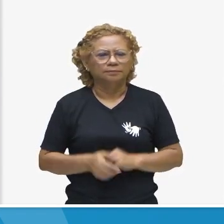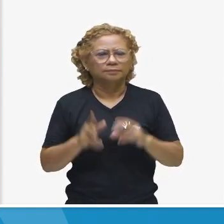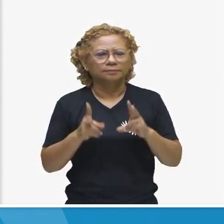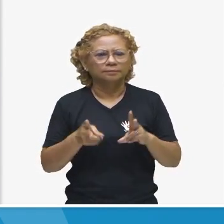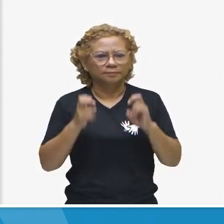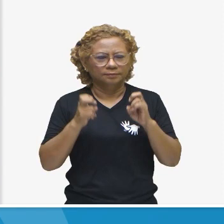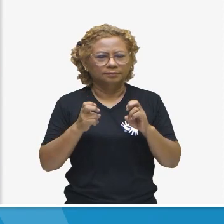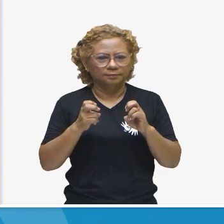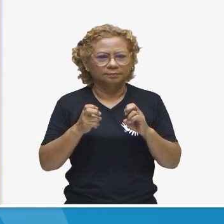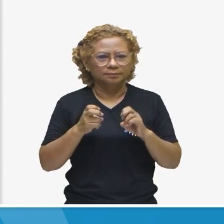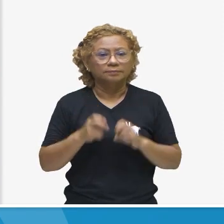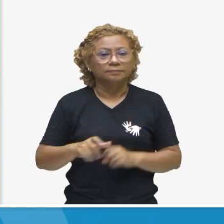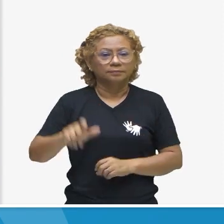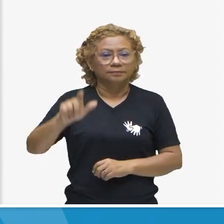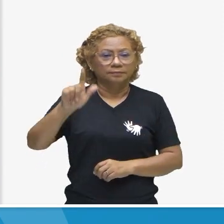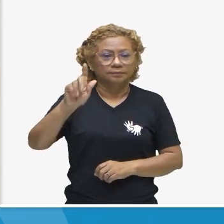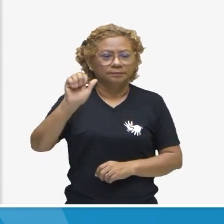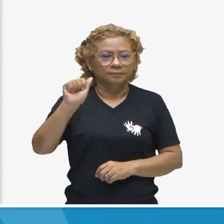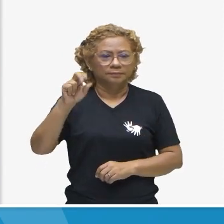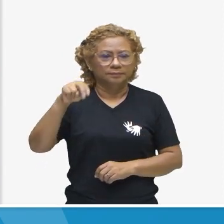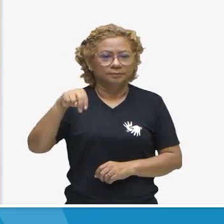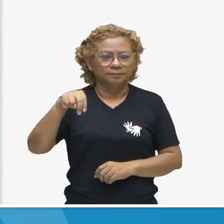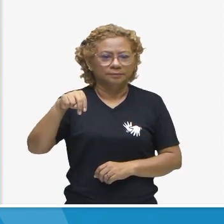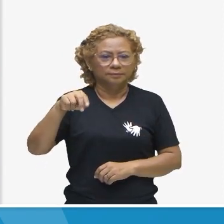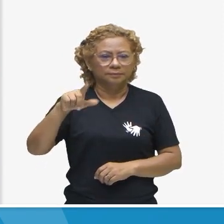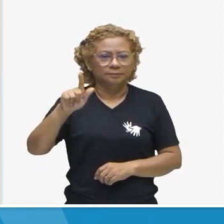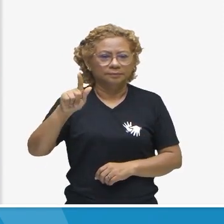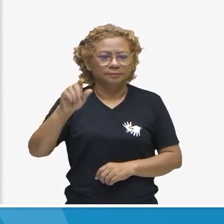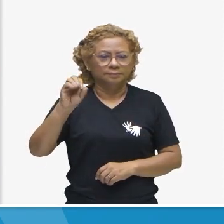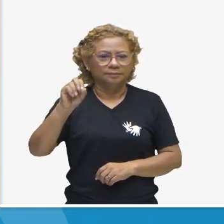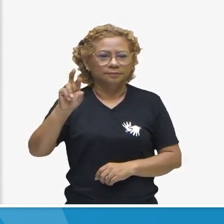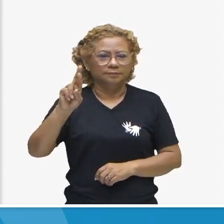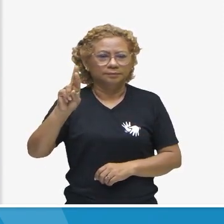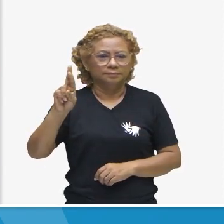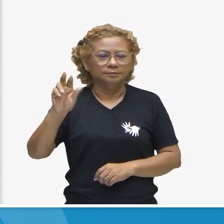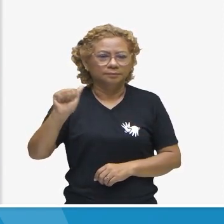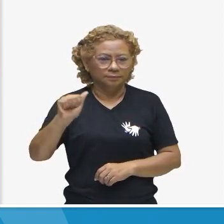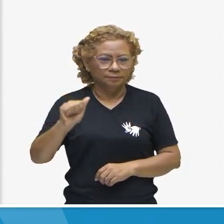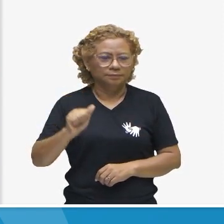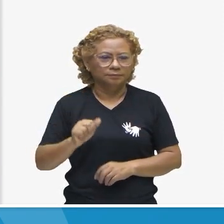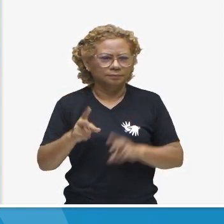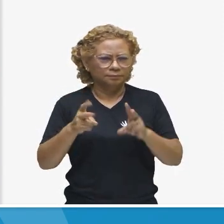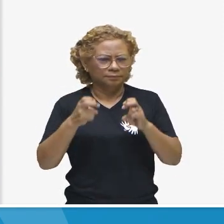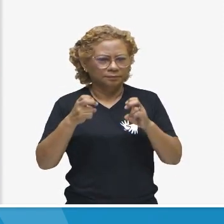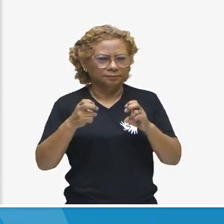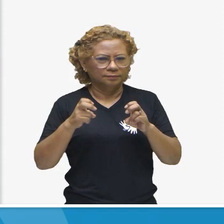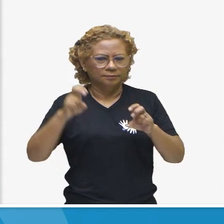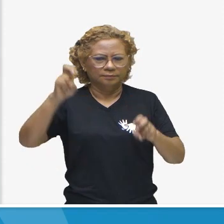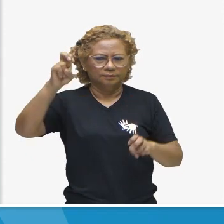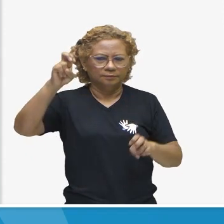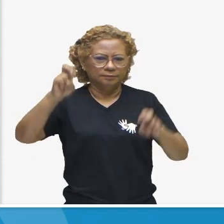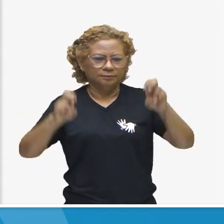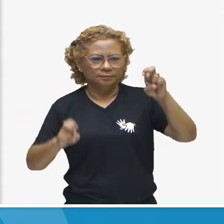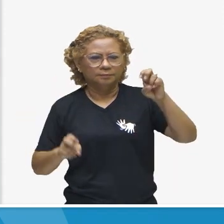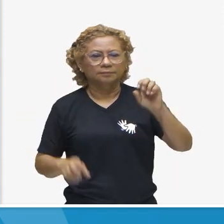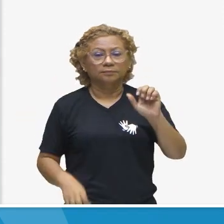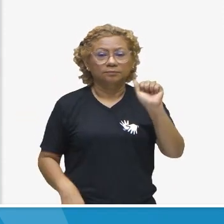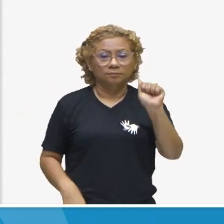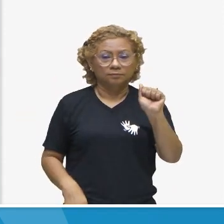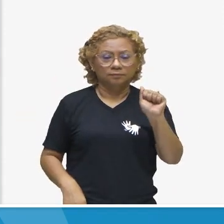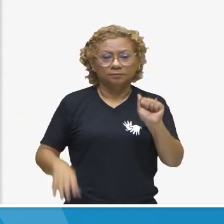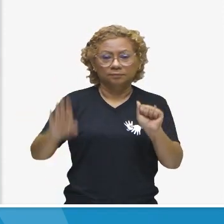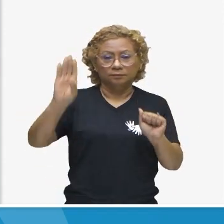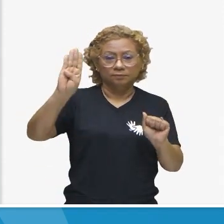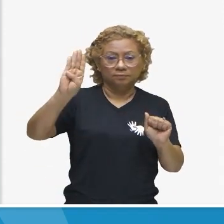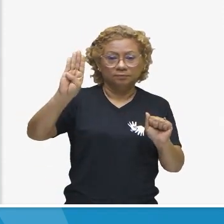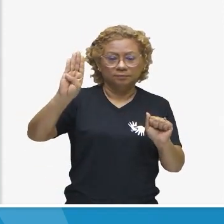a gangorra representada na figura em que os pontos A e B são equidistantes,